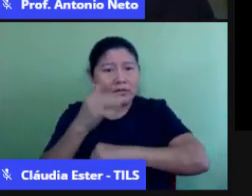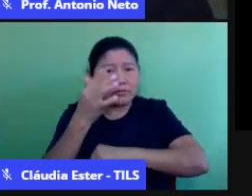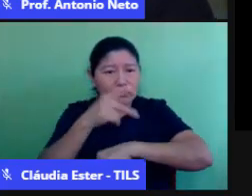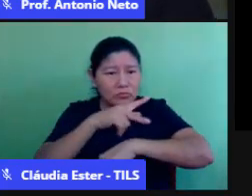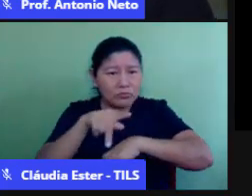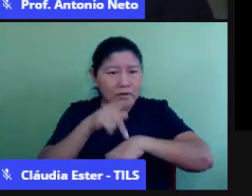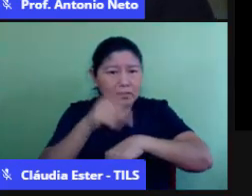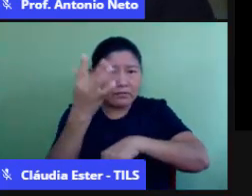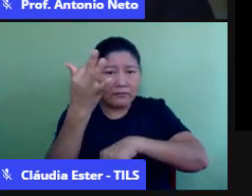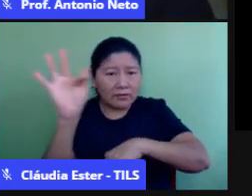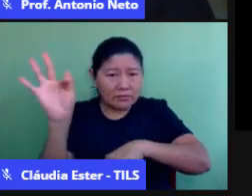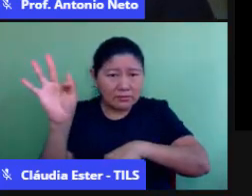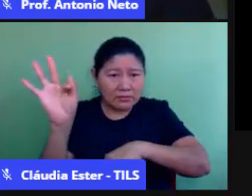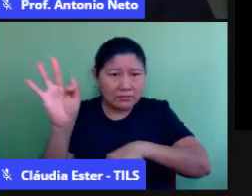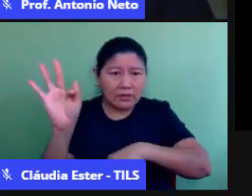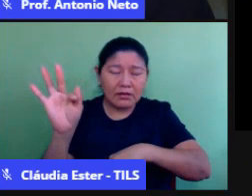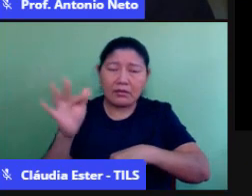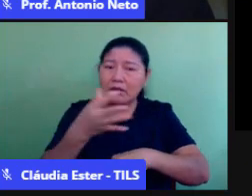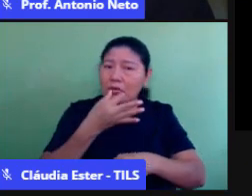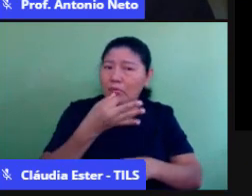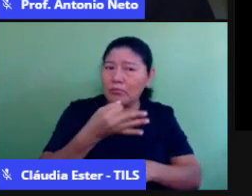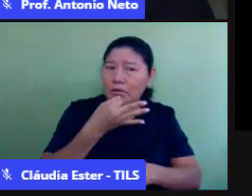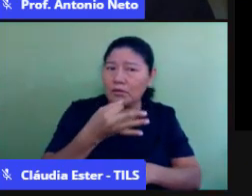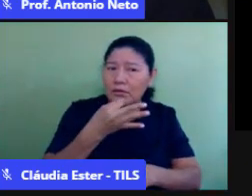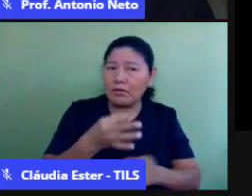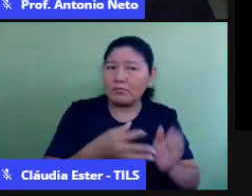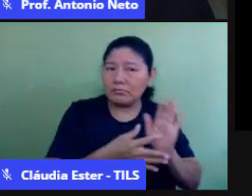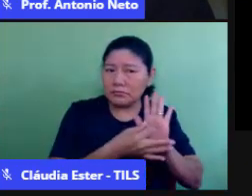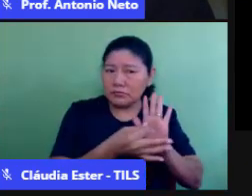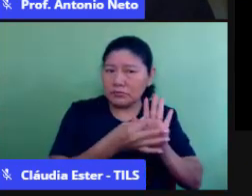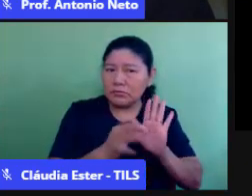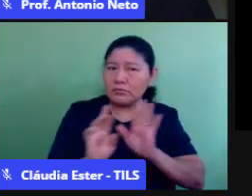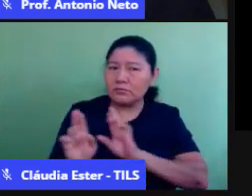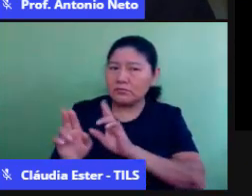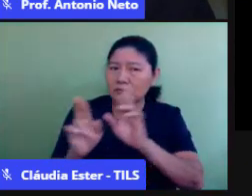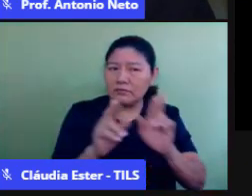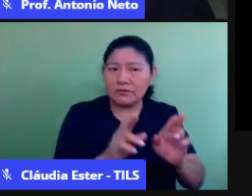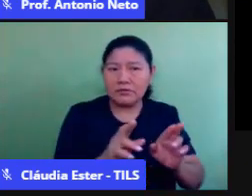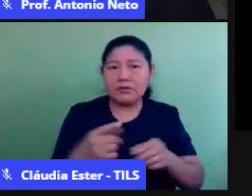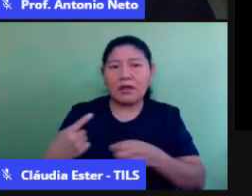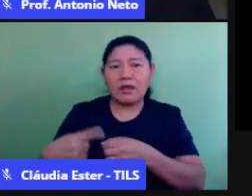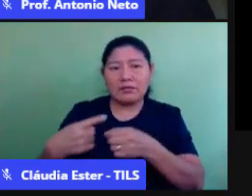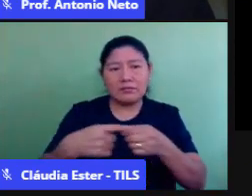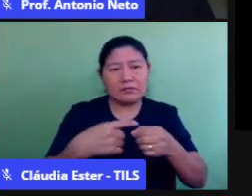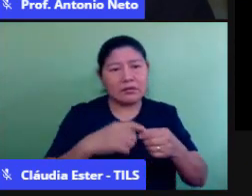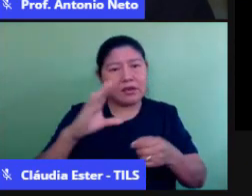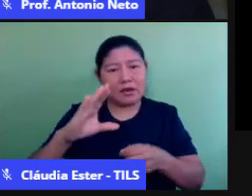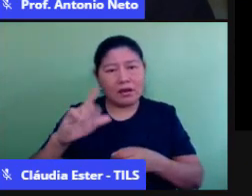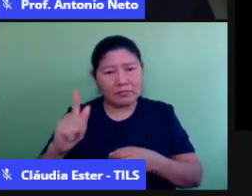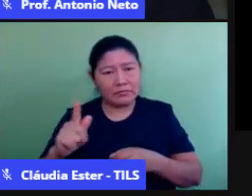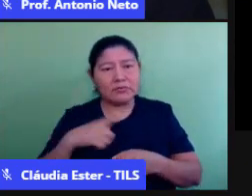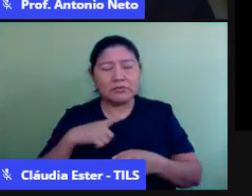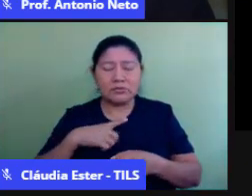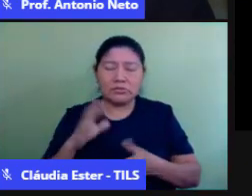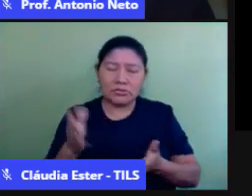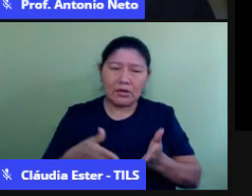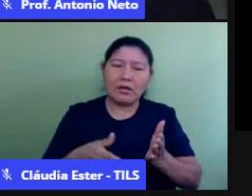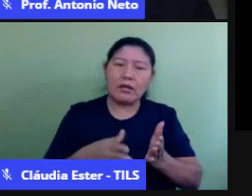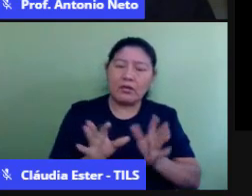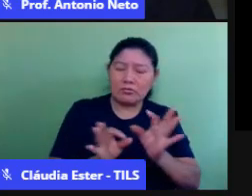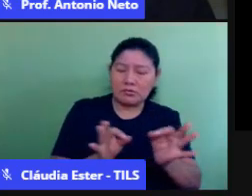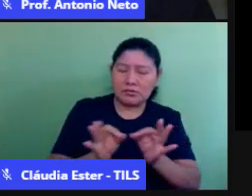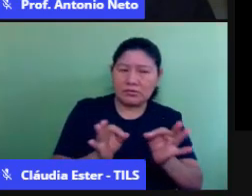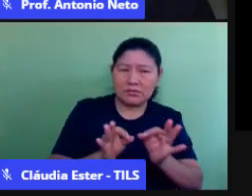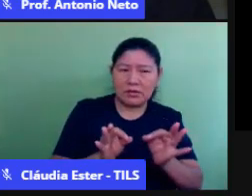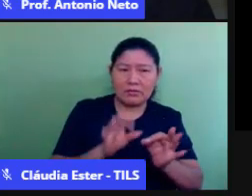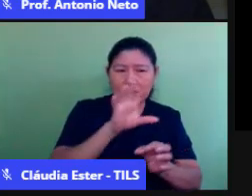Então, Campo Grande, ela já nasceu de uma certa, naturalmente planejada, né?